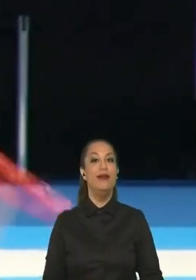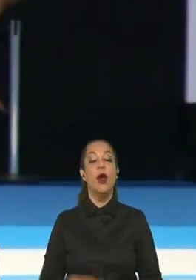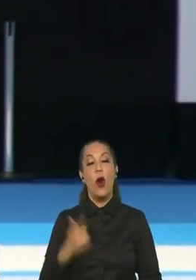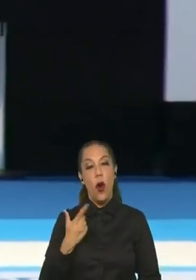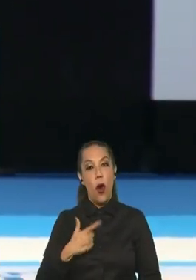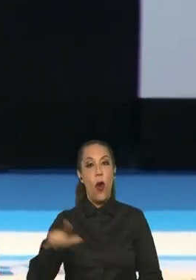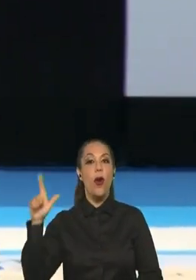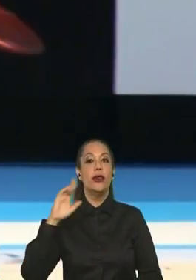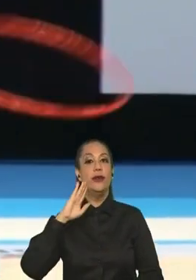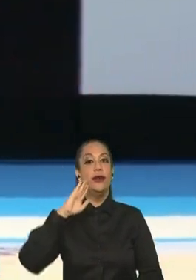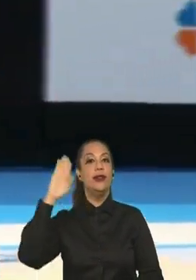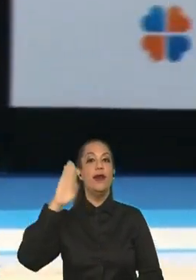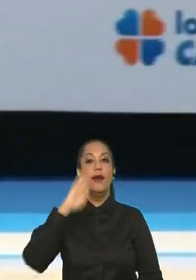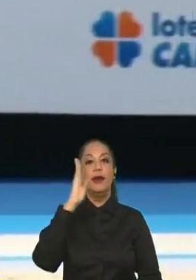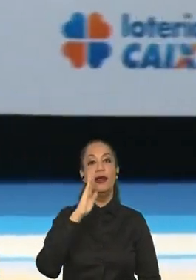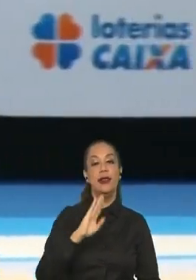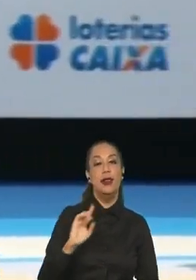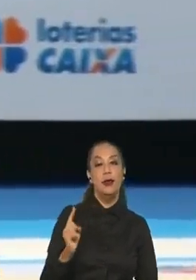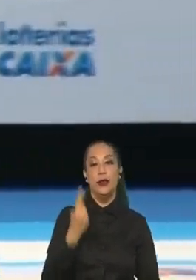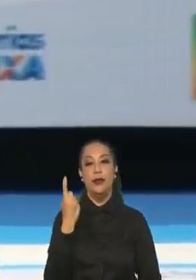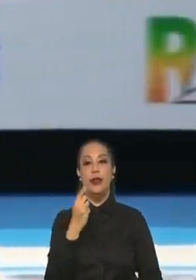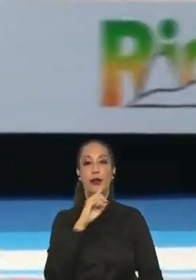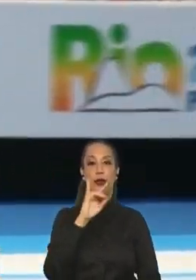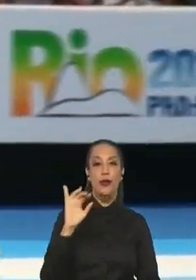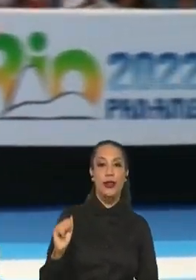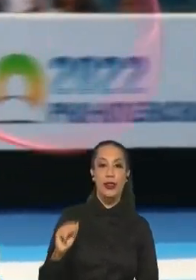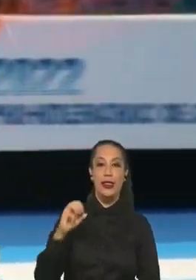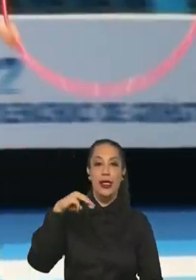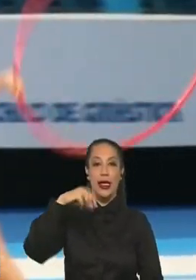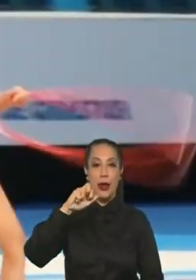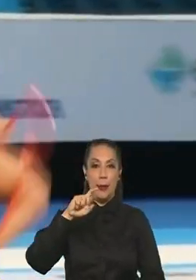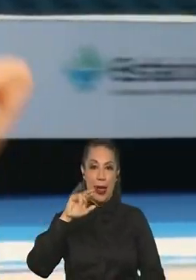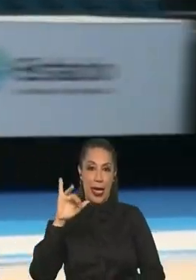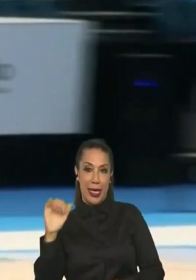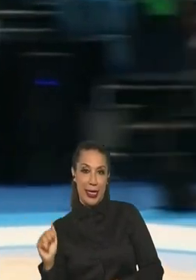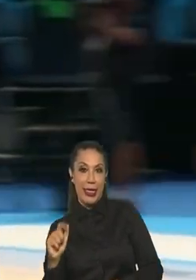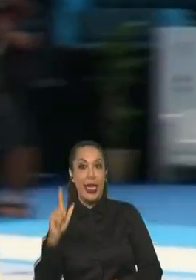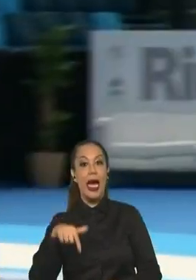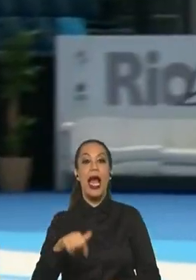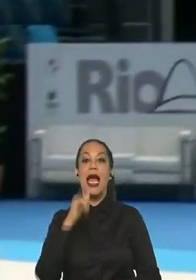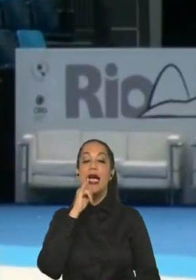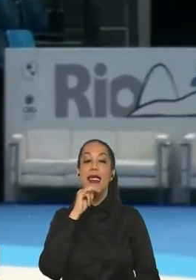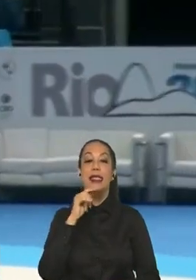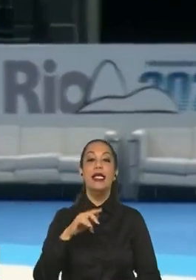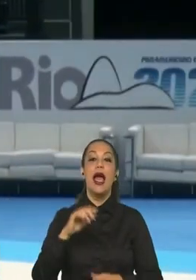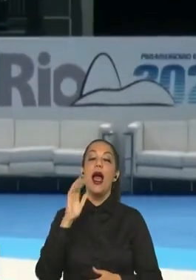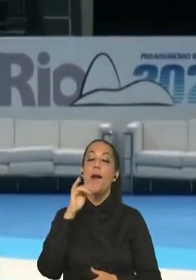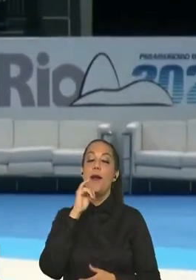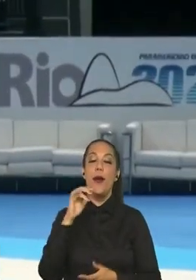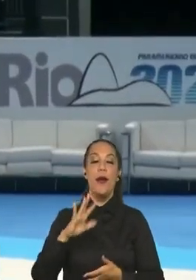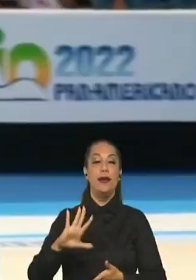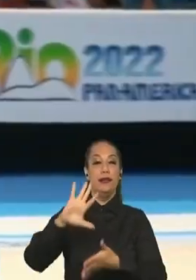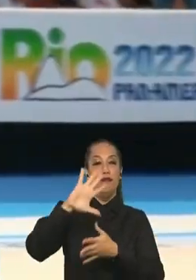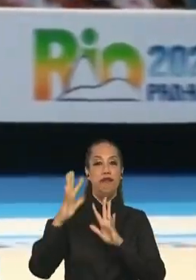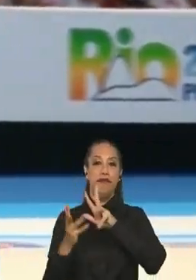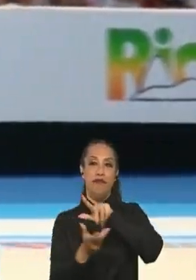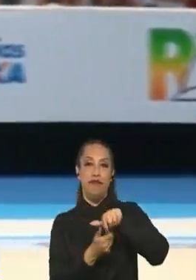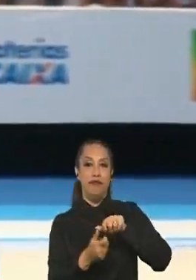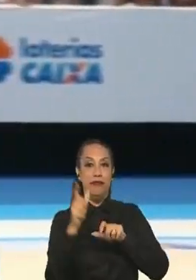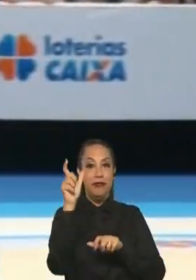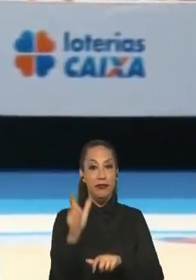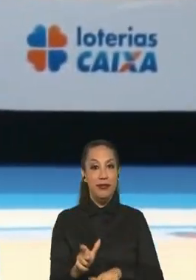Outro destaque brasileiro no primeiro dia de competições foi Maria Flávia Brito, logo na estreia dela em um Pan-Americano. A